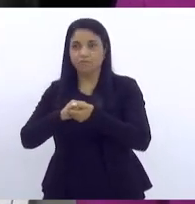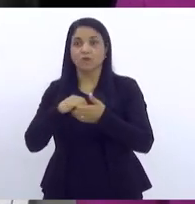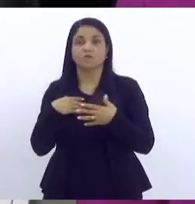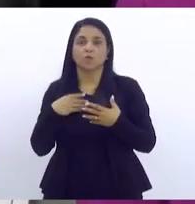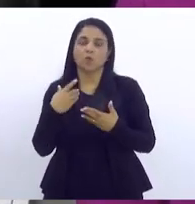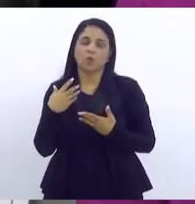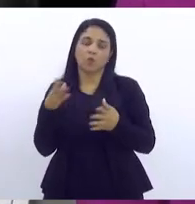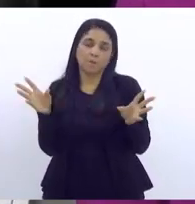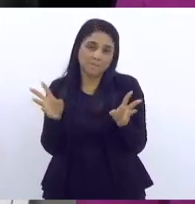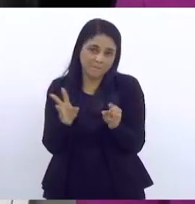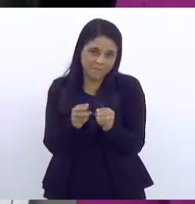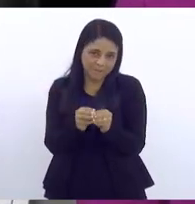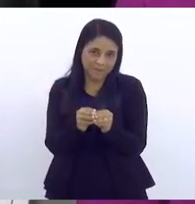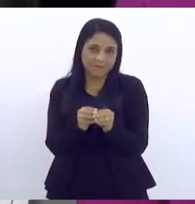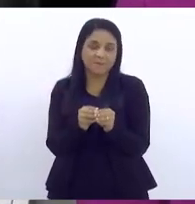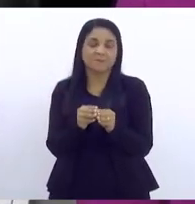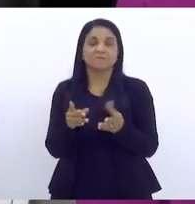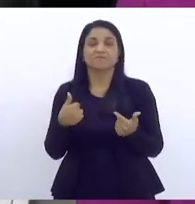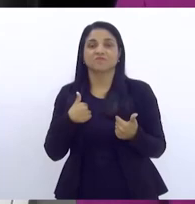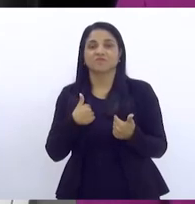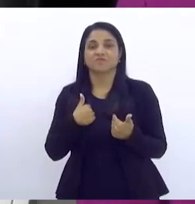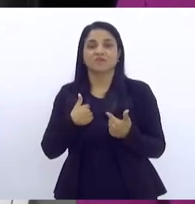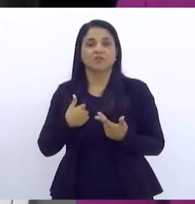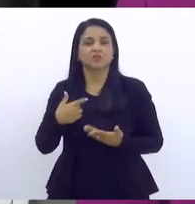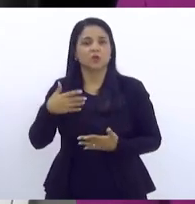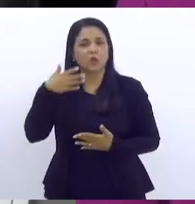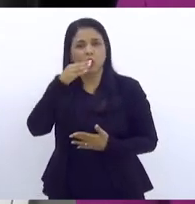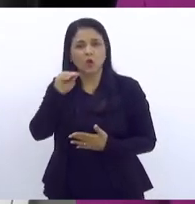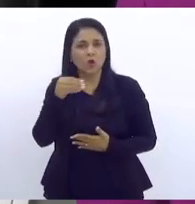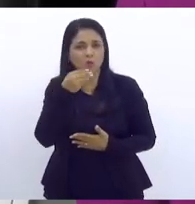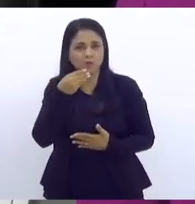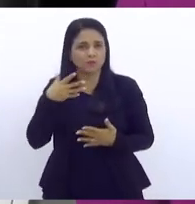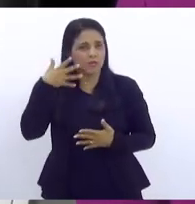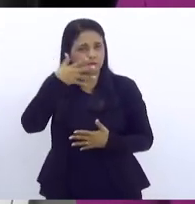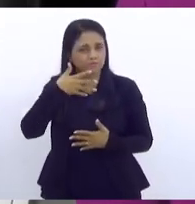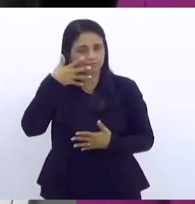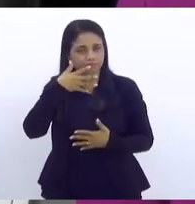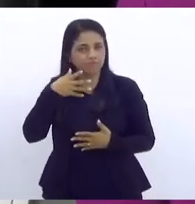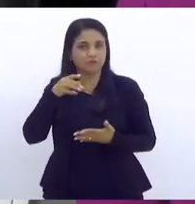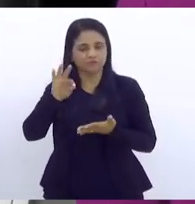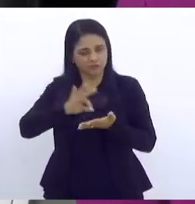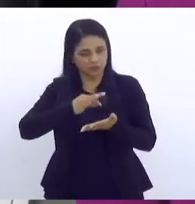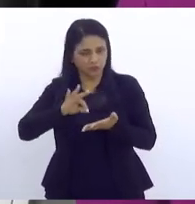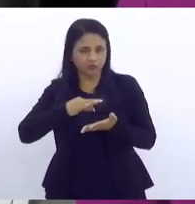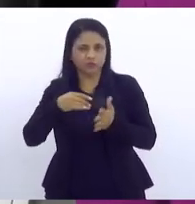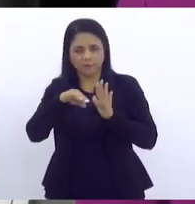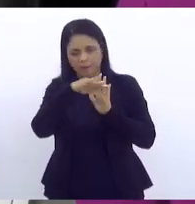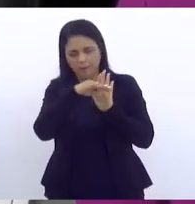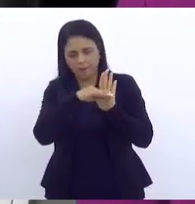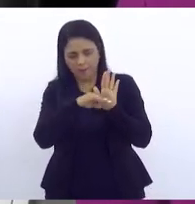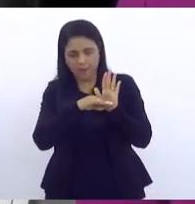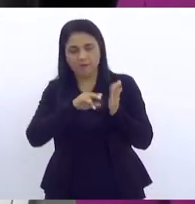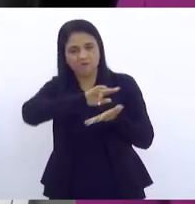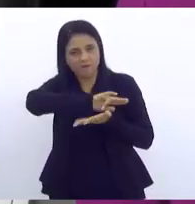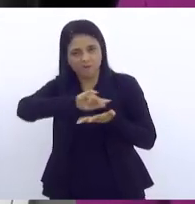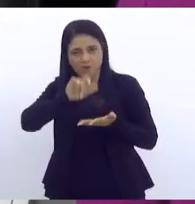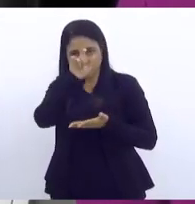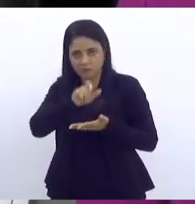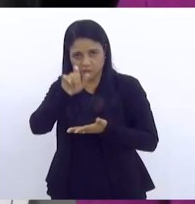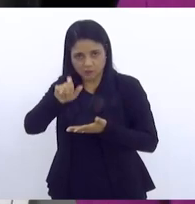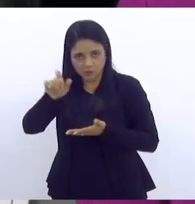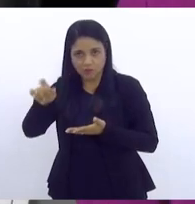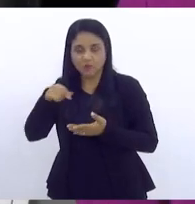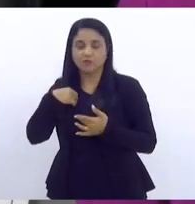breve até pra gente poder dar oportunidade para fala de todos tem uma série de pessoas inscritas conforme o presidente dessa audiência